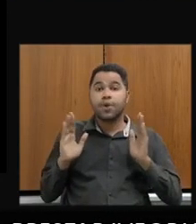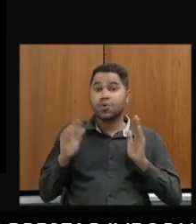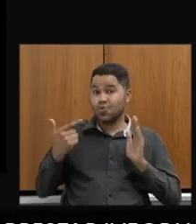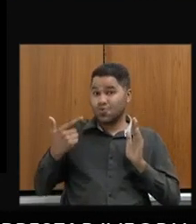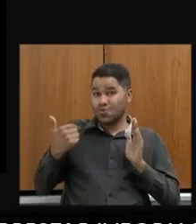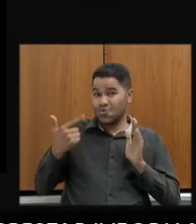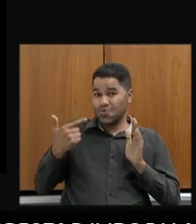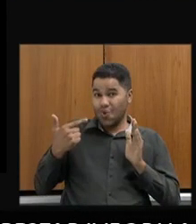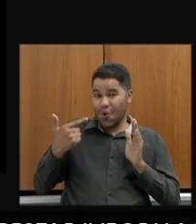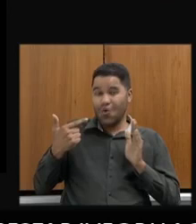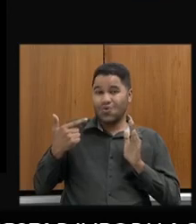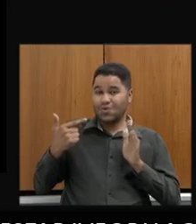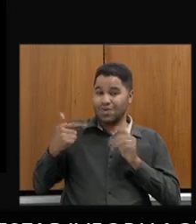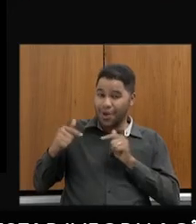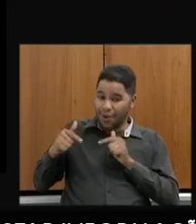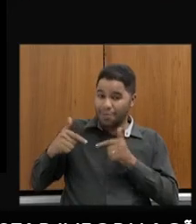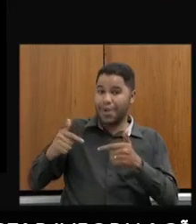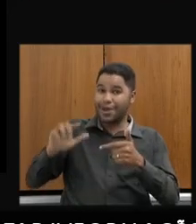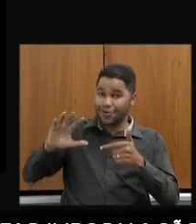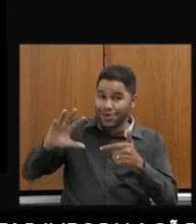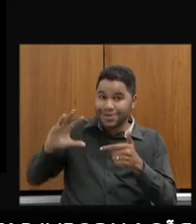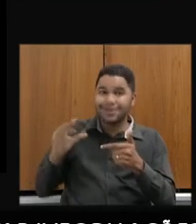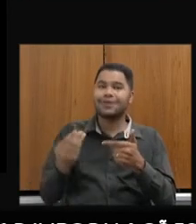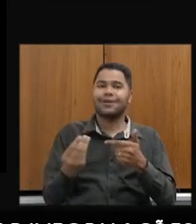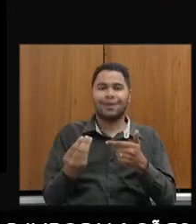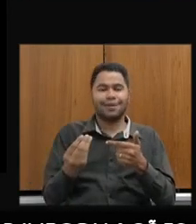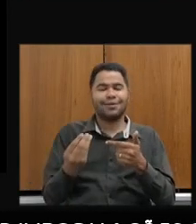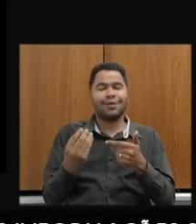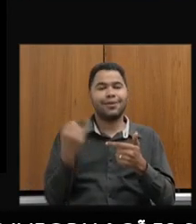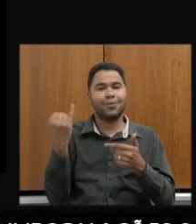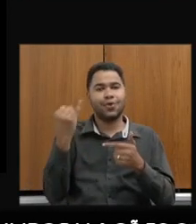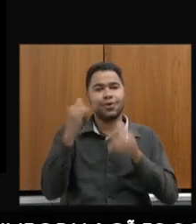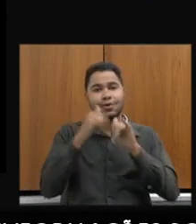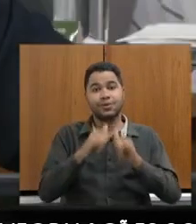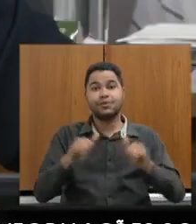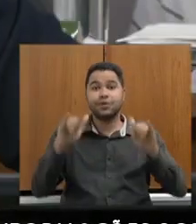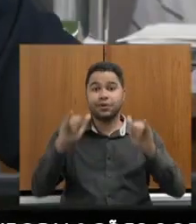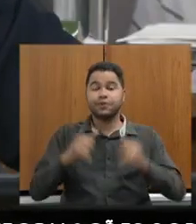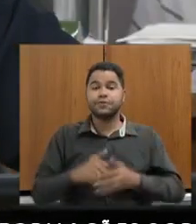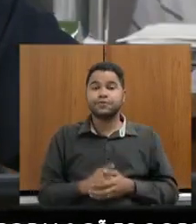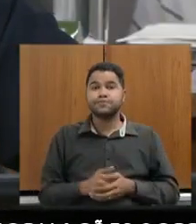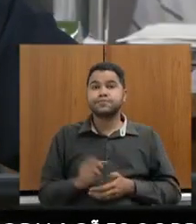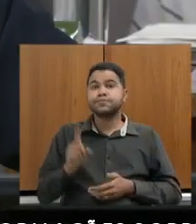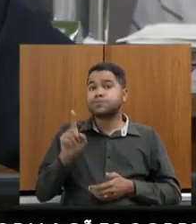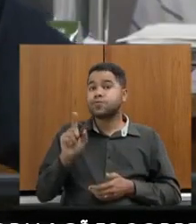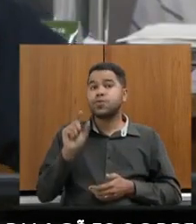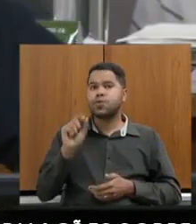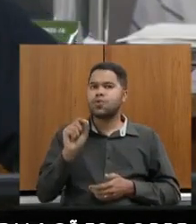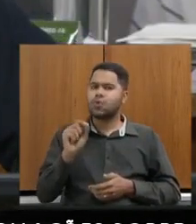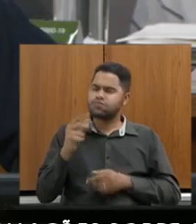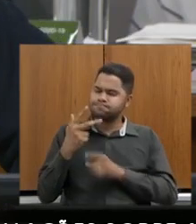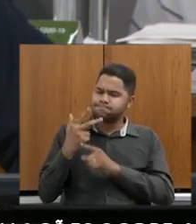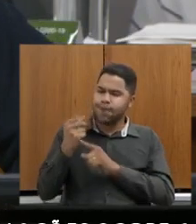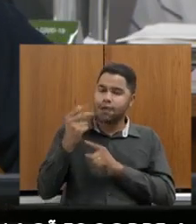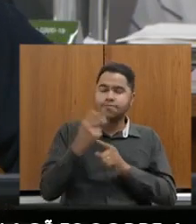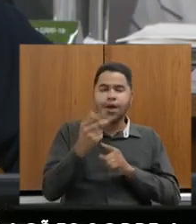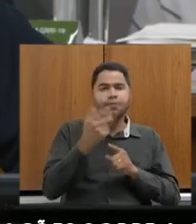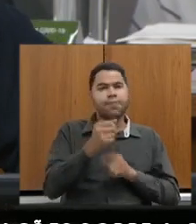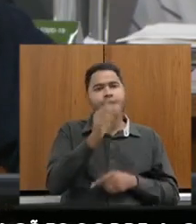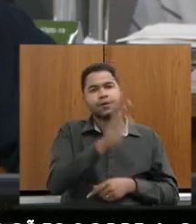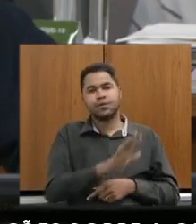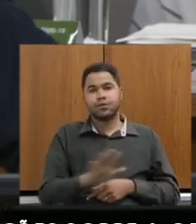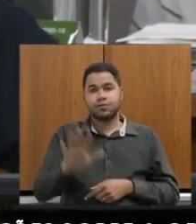operações Integradas é importante salientar deputados que essas operações Integradas elas são um sucesso a nível Nacional